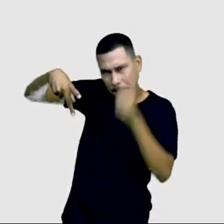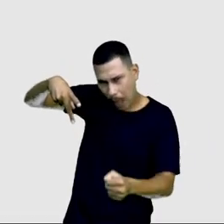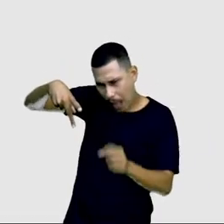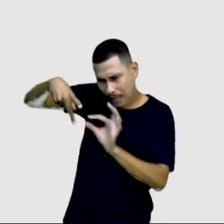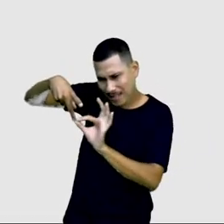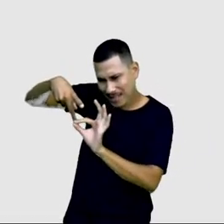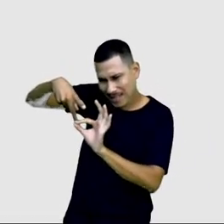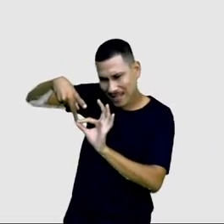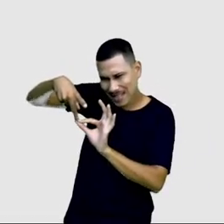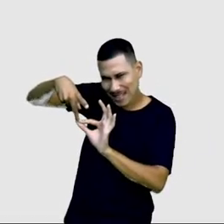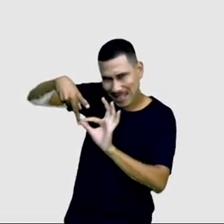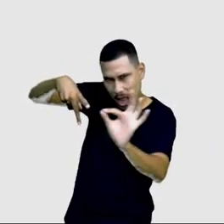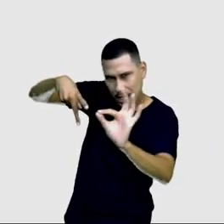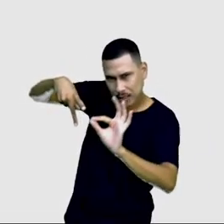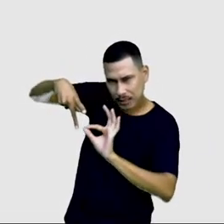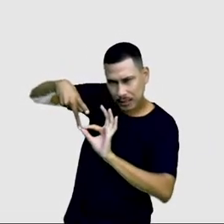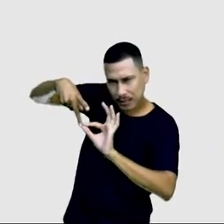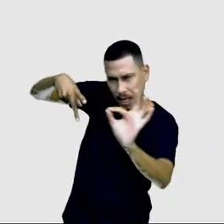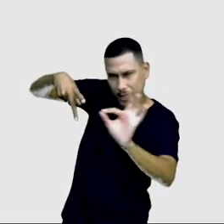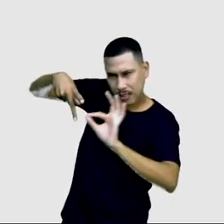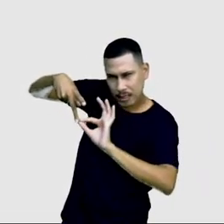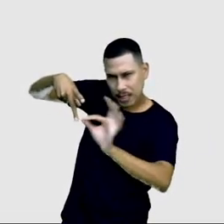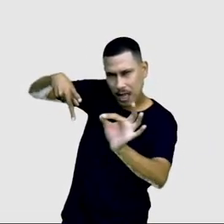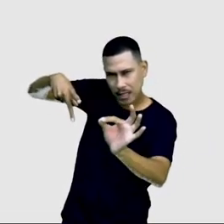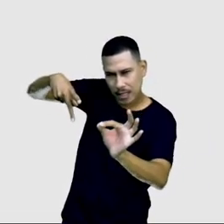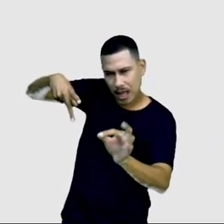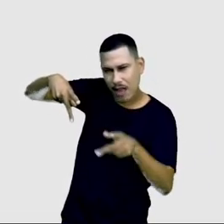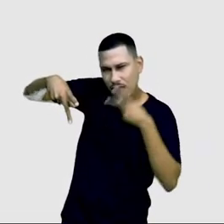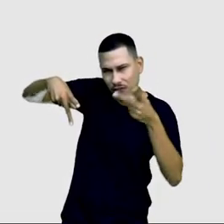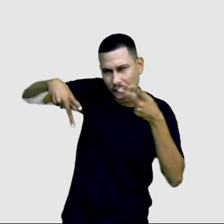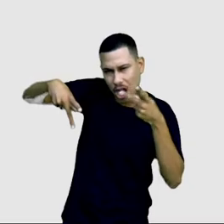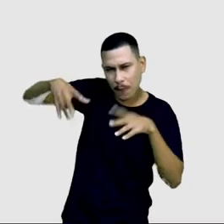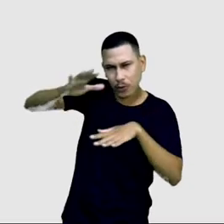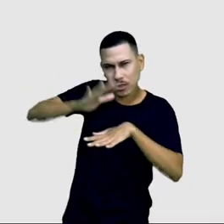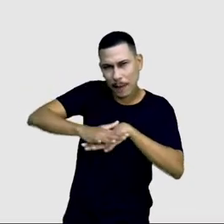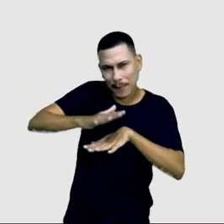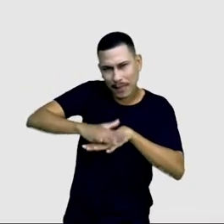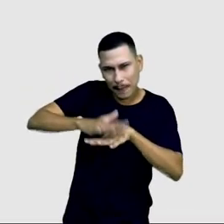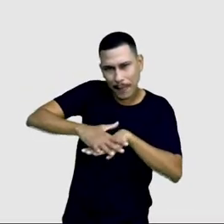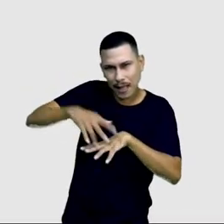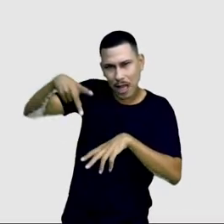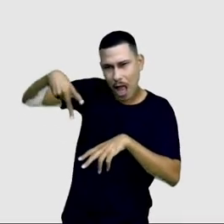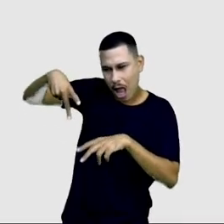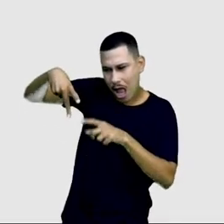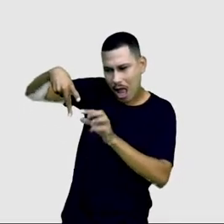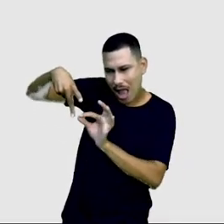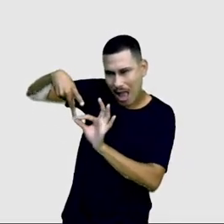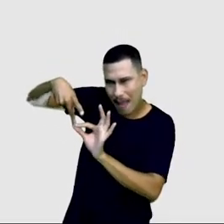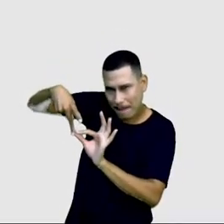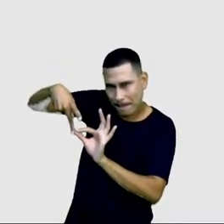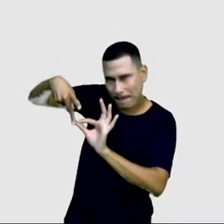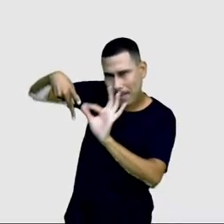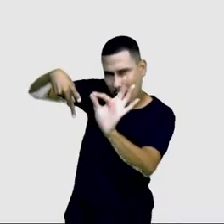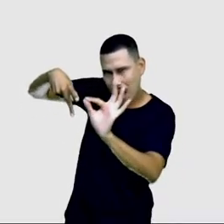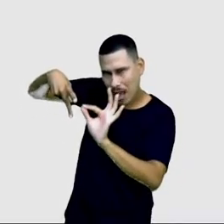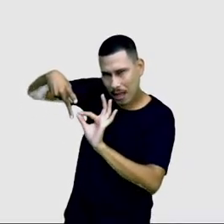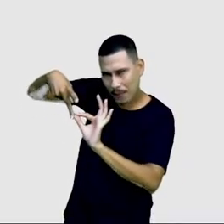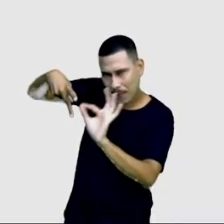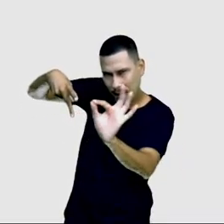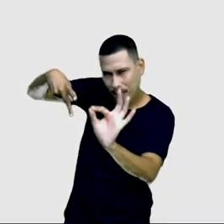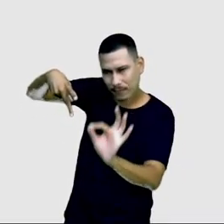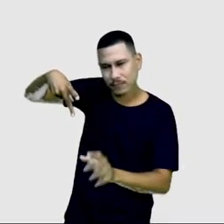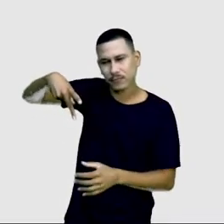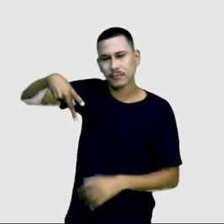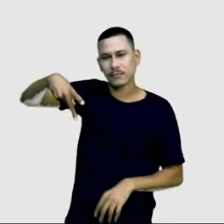Essa distância nós representamos geralmente aqui na matemática com uma linha, tá certo? Para cá. E